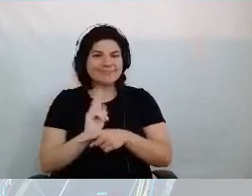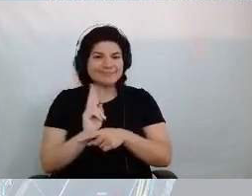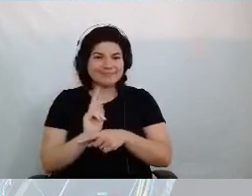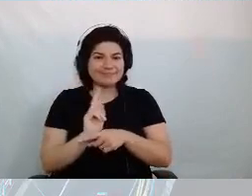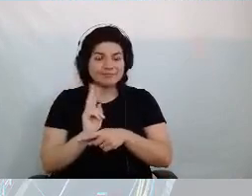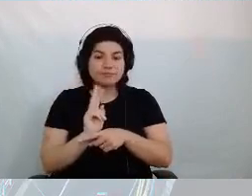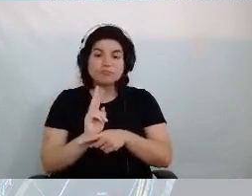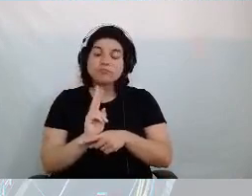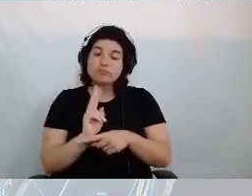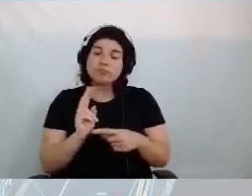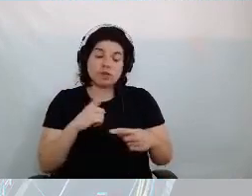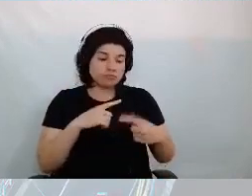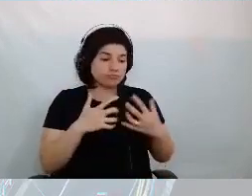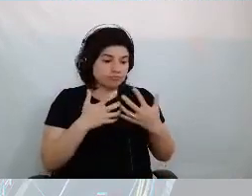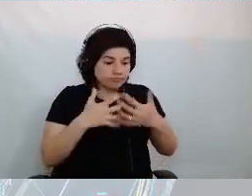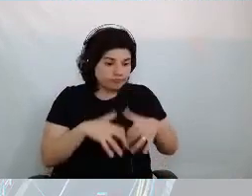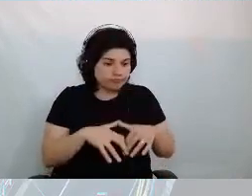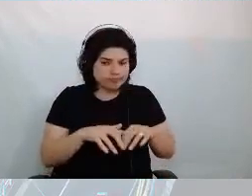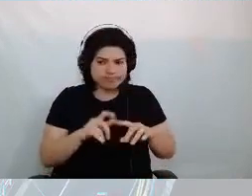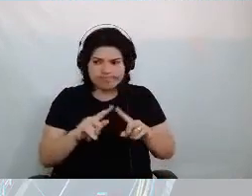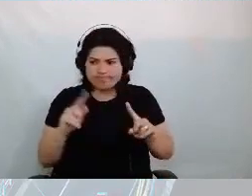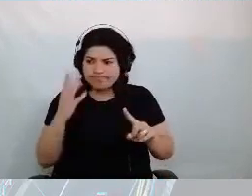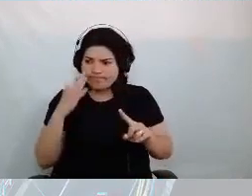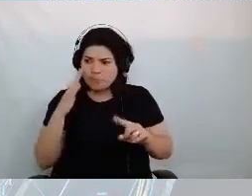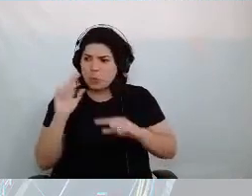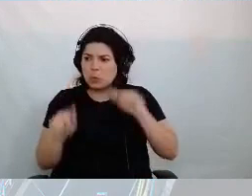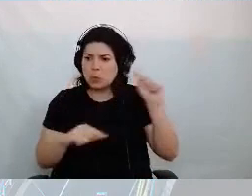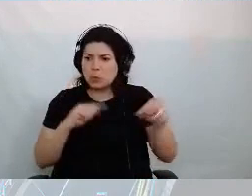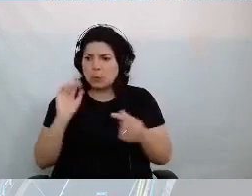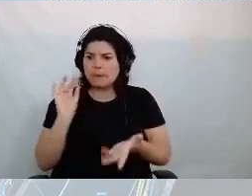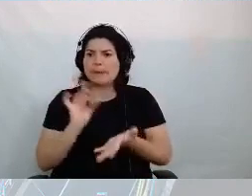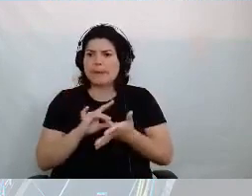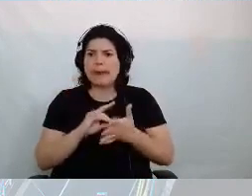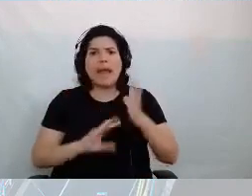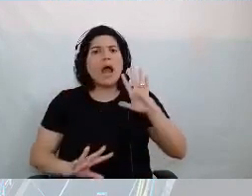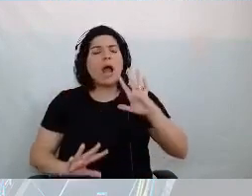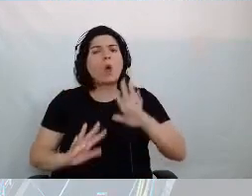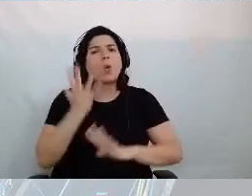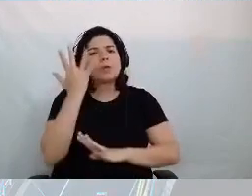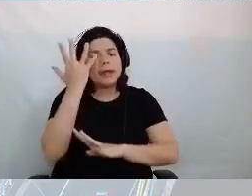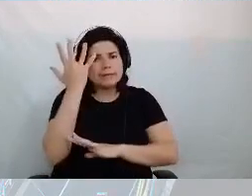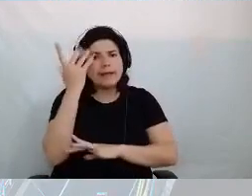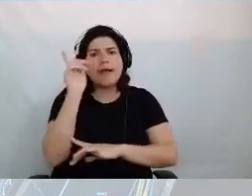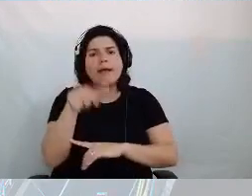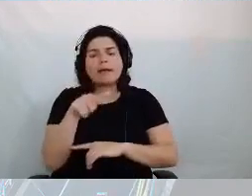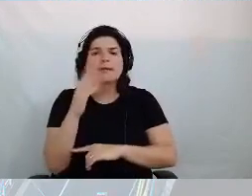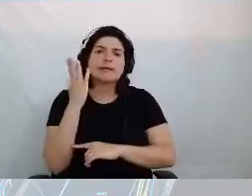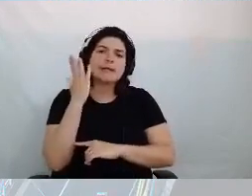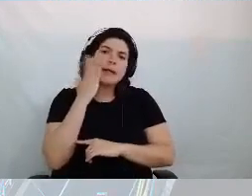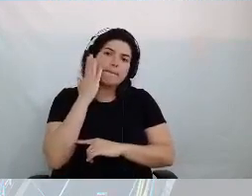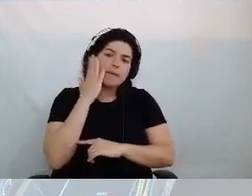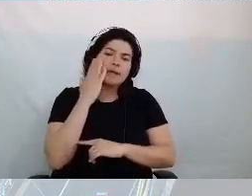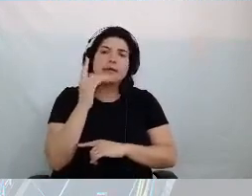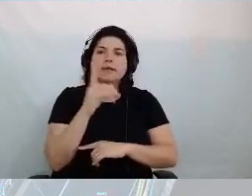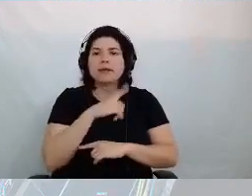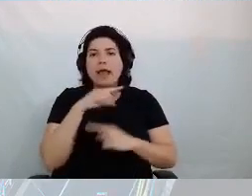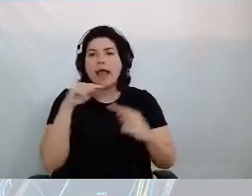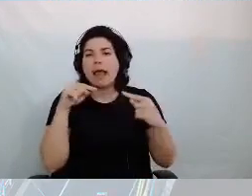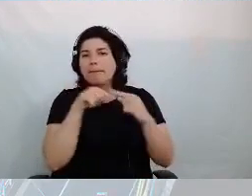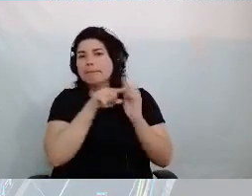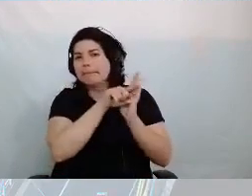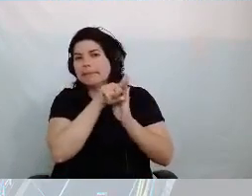eu ter a visão do que de fato está acontecendo, sem eu fazer aquela junção das métricas que fazem sentido ali para